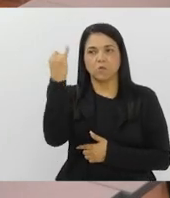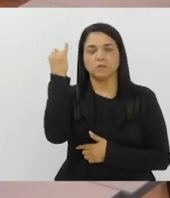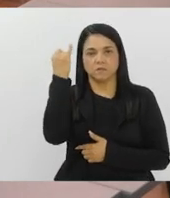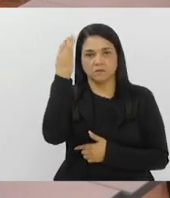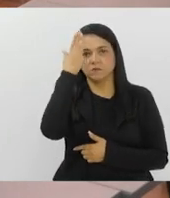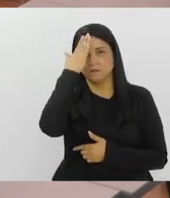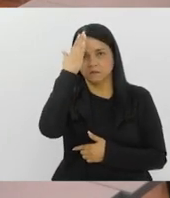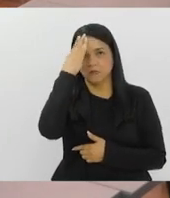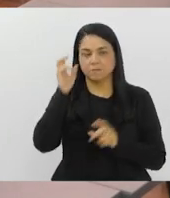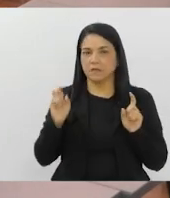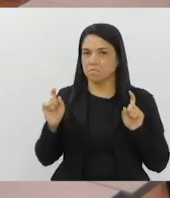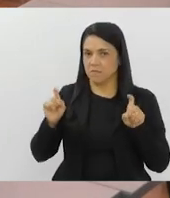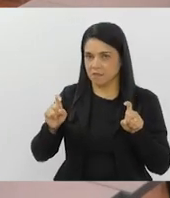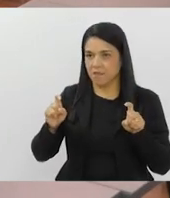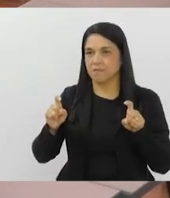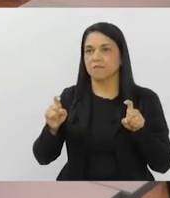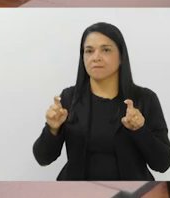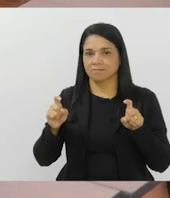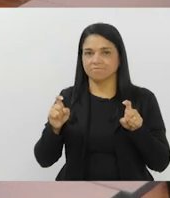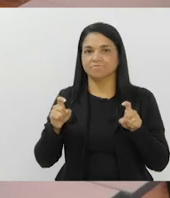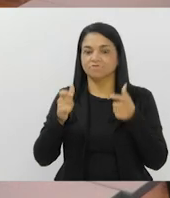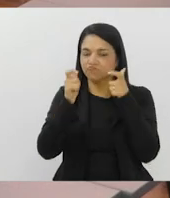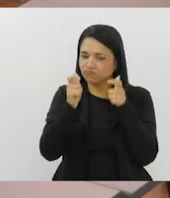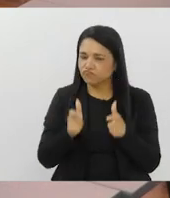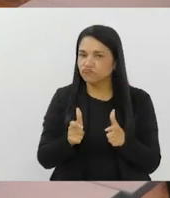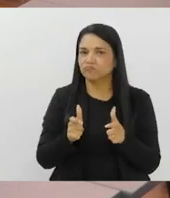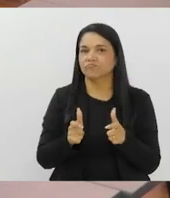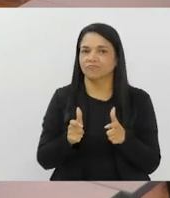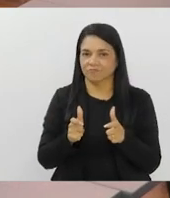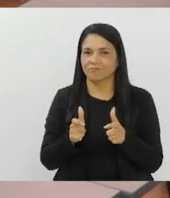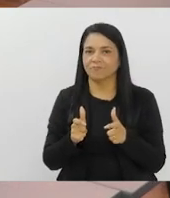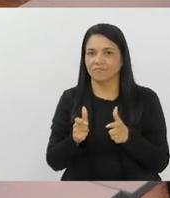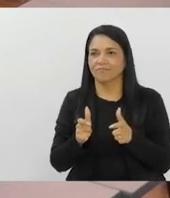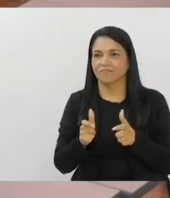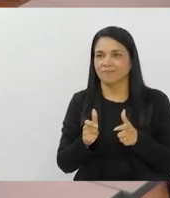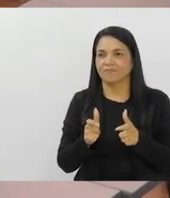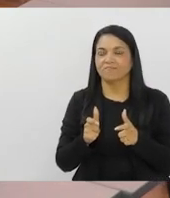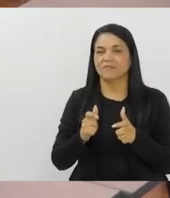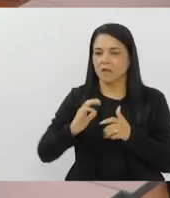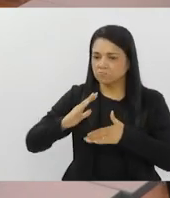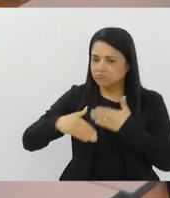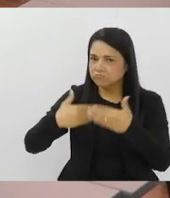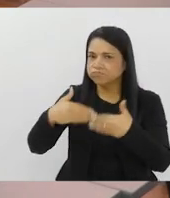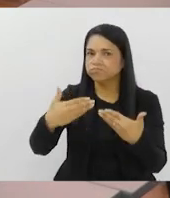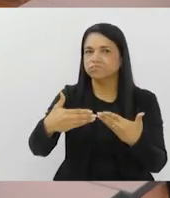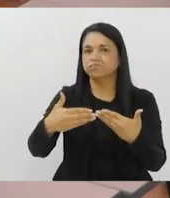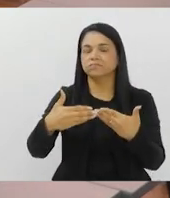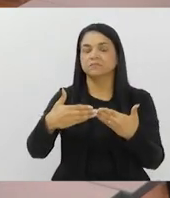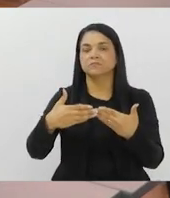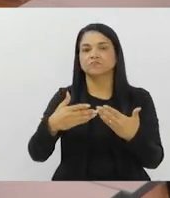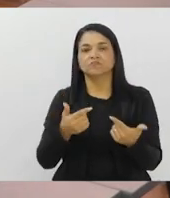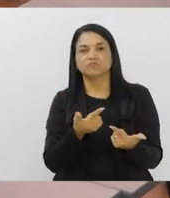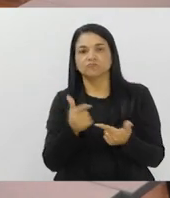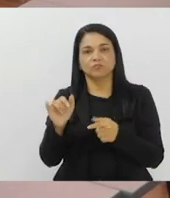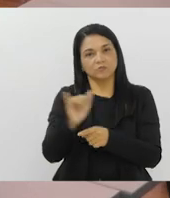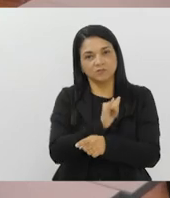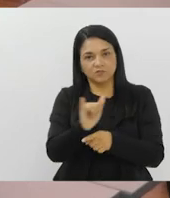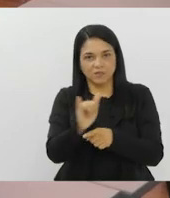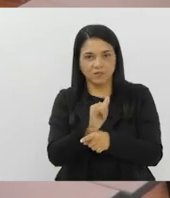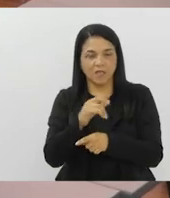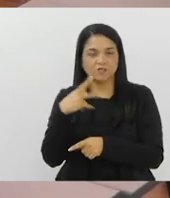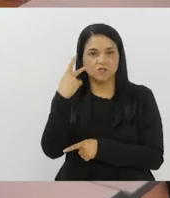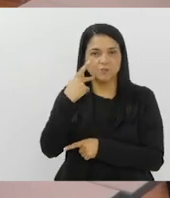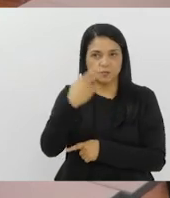nossas mandatas também nesse lugar e na construção de outras formas de fazer política, que é o que está